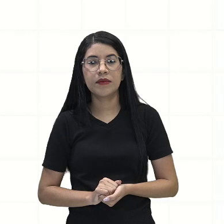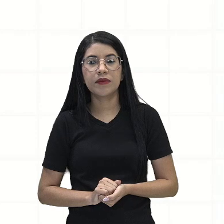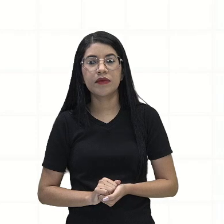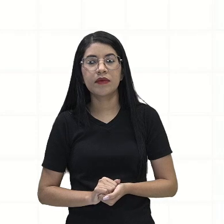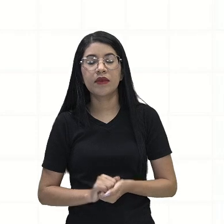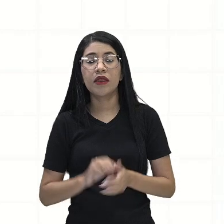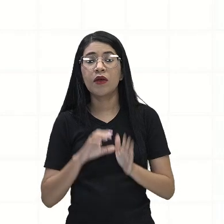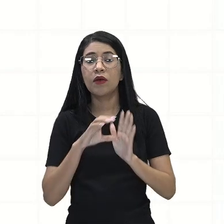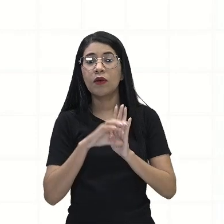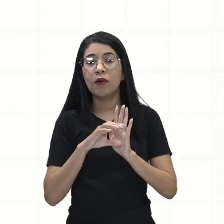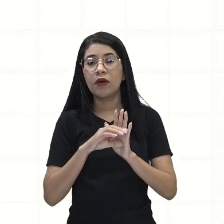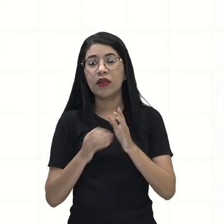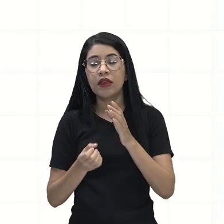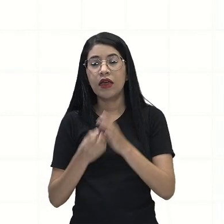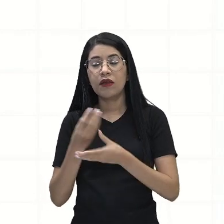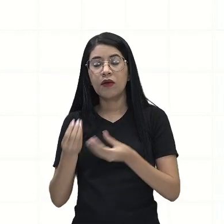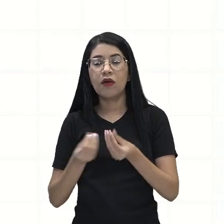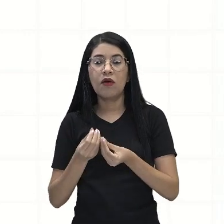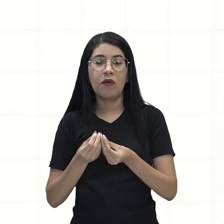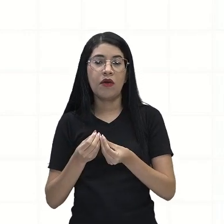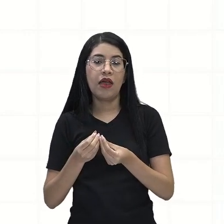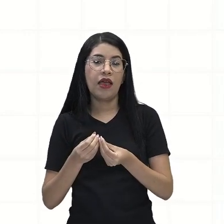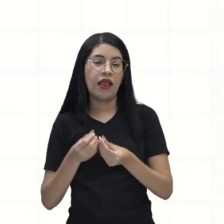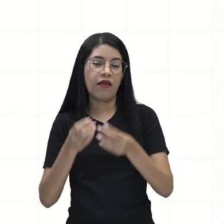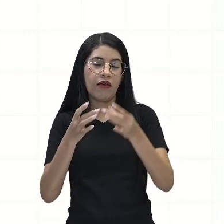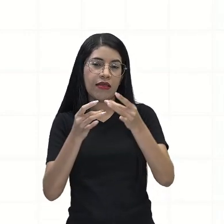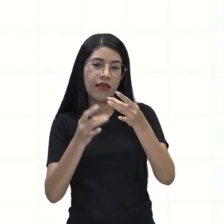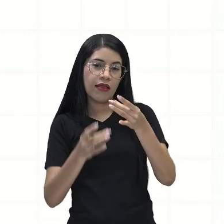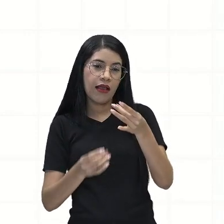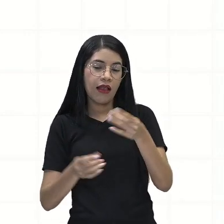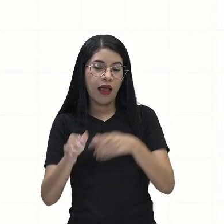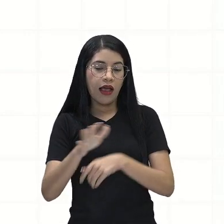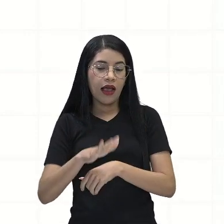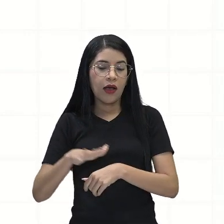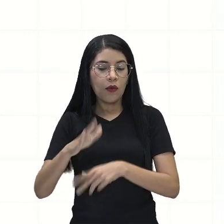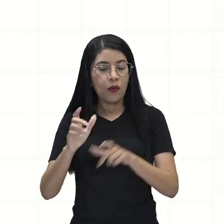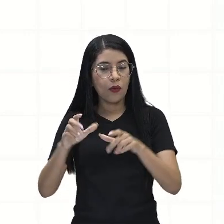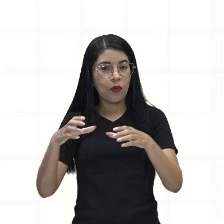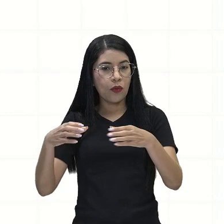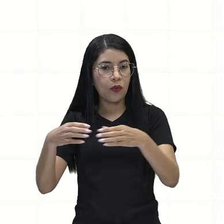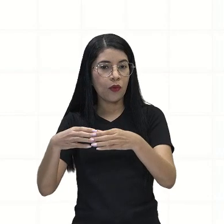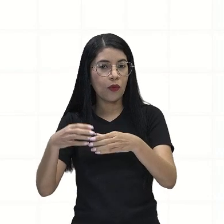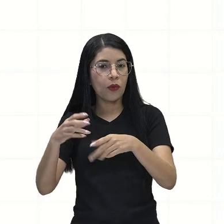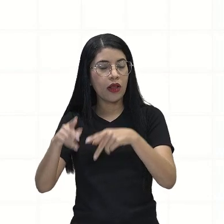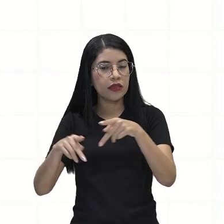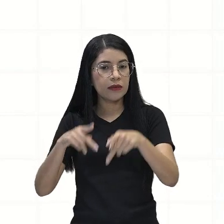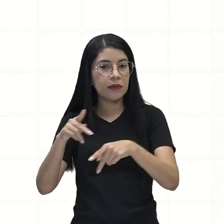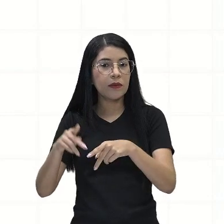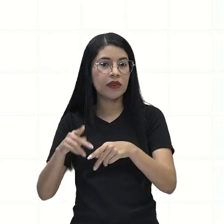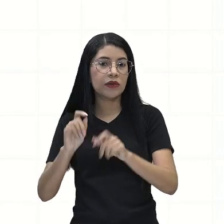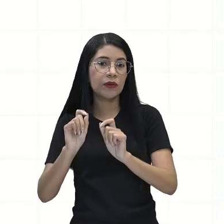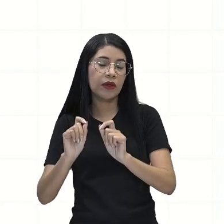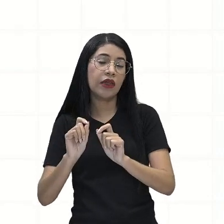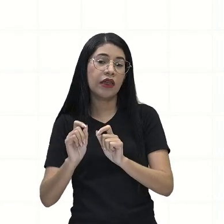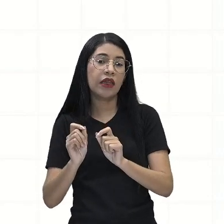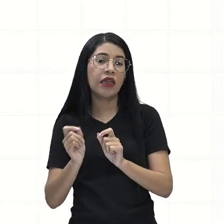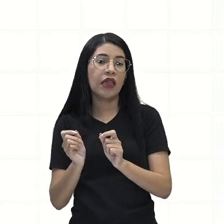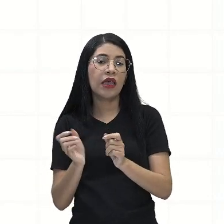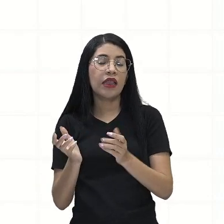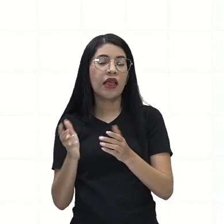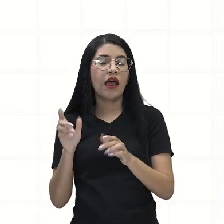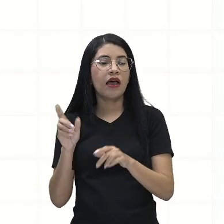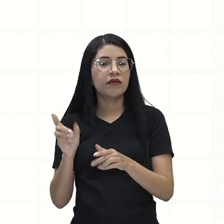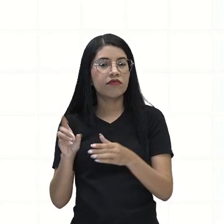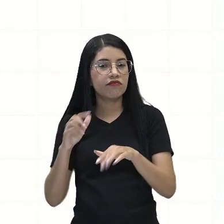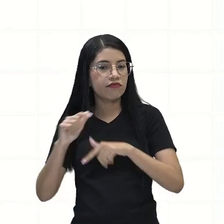Elaborado, onde nós vamos descrever aí a parcela da população, aquela parte da população que ela está envolvida onde? Então, aqui,